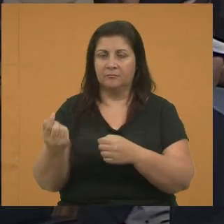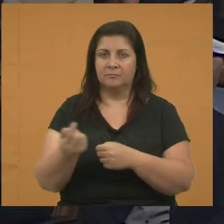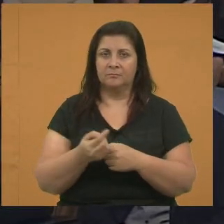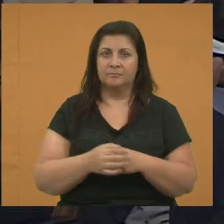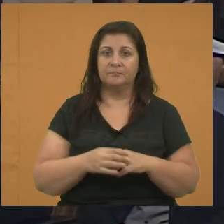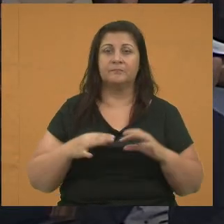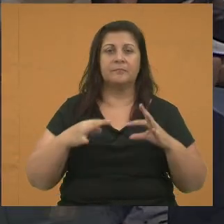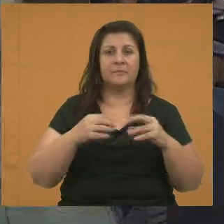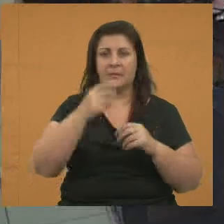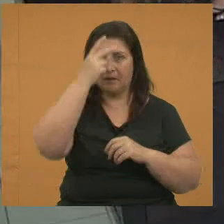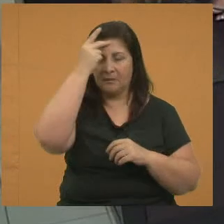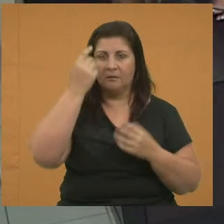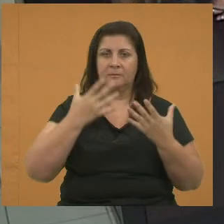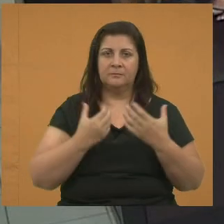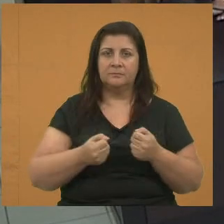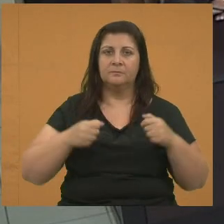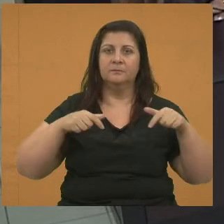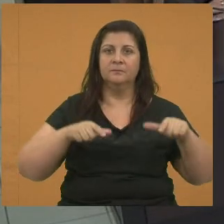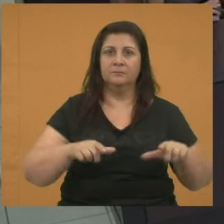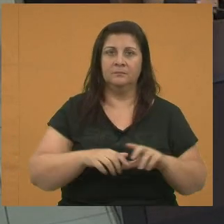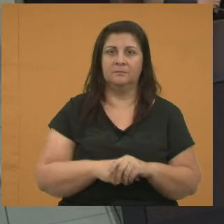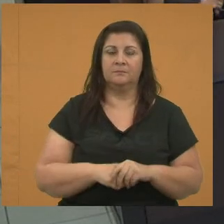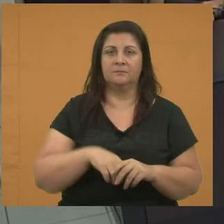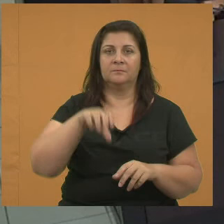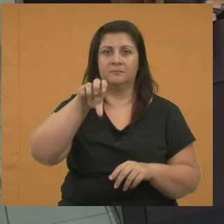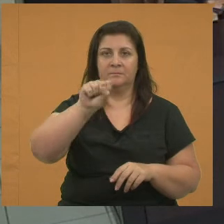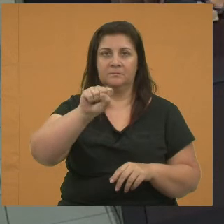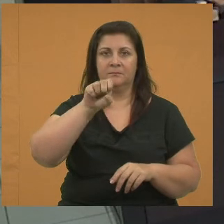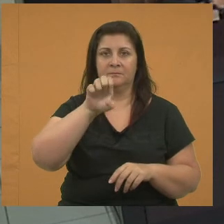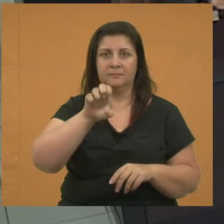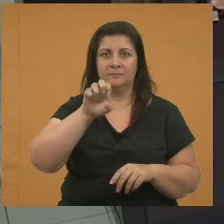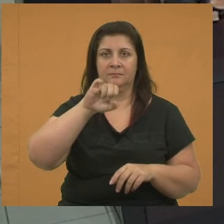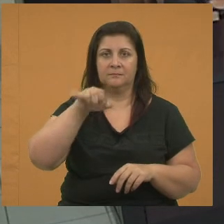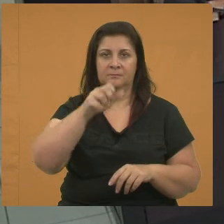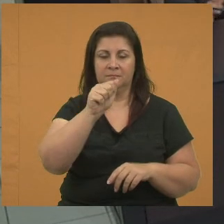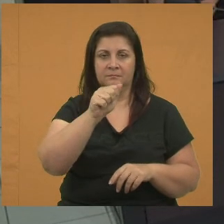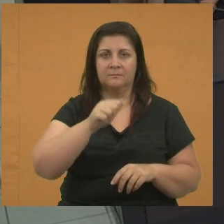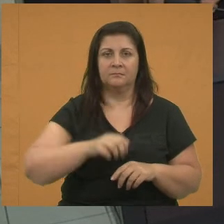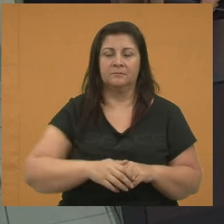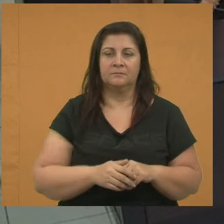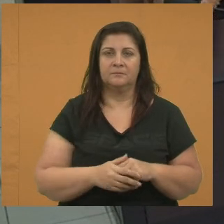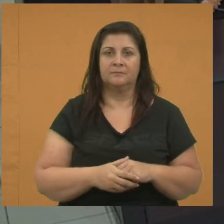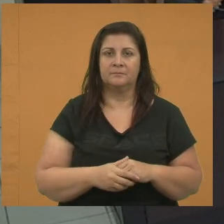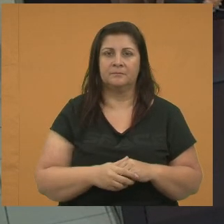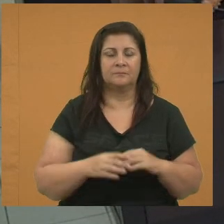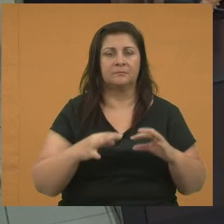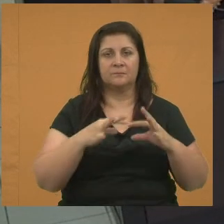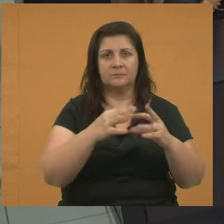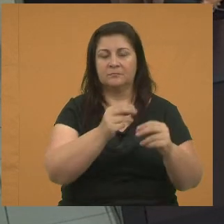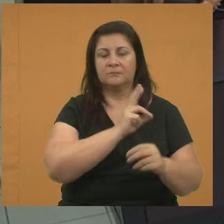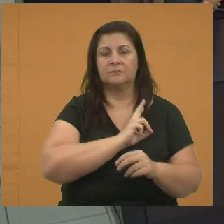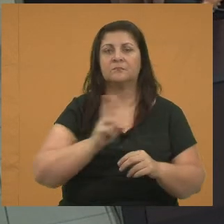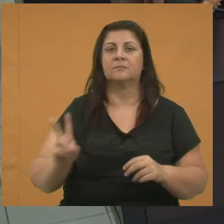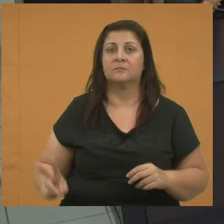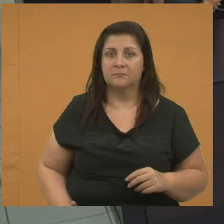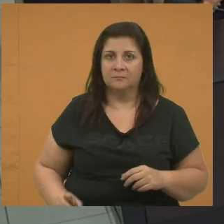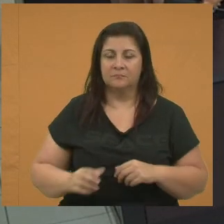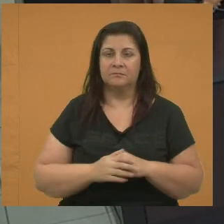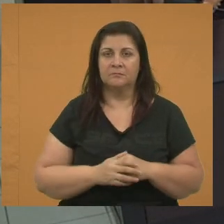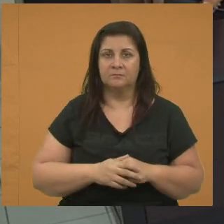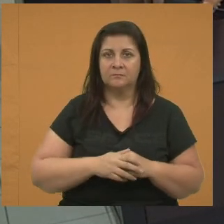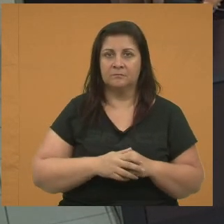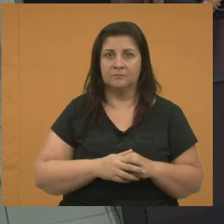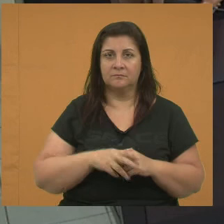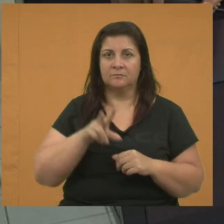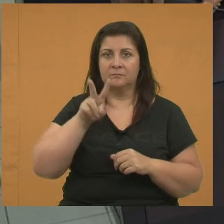todos homenageados, o Grupo Seja, a Ana Lino, ex-vereador, né? Todos os nobres vereadores, Edgar